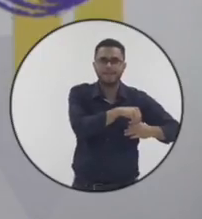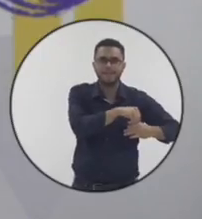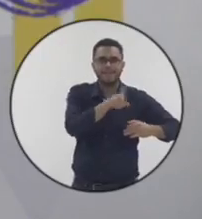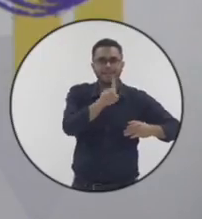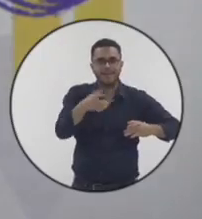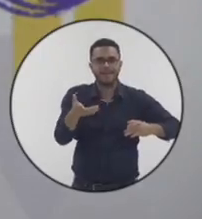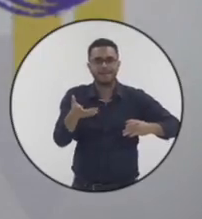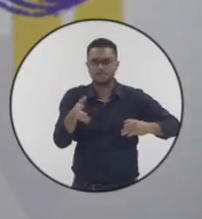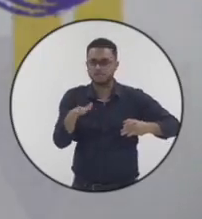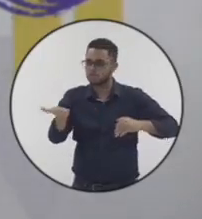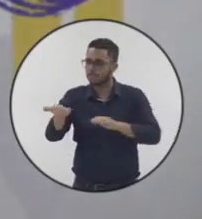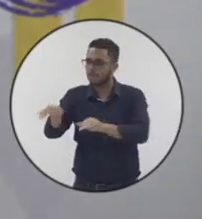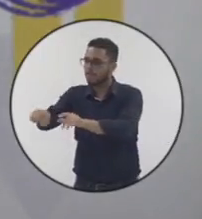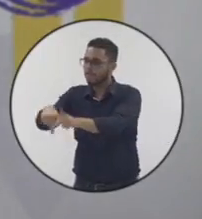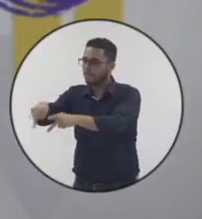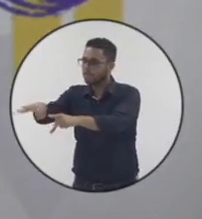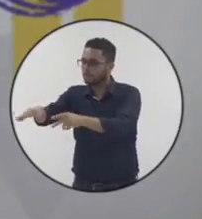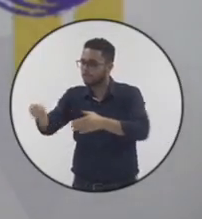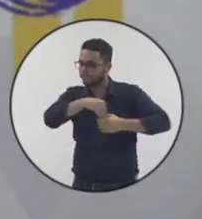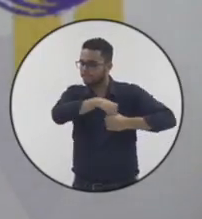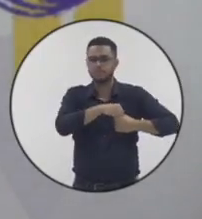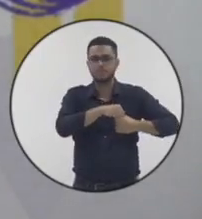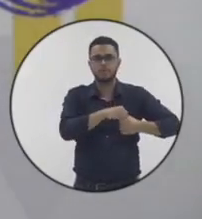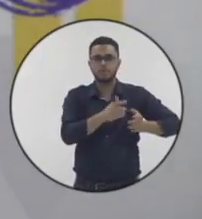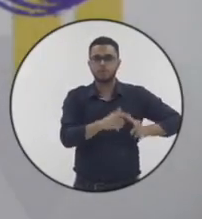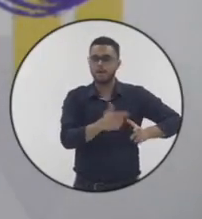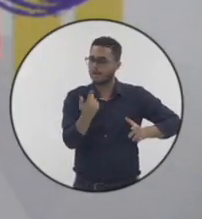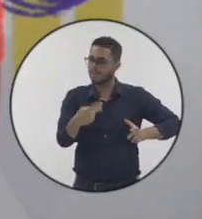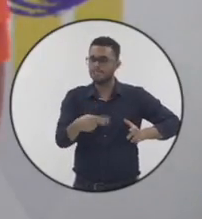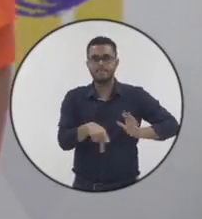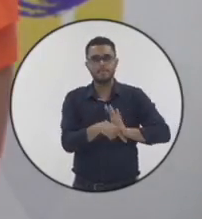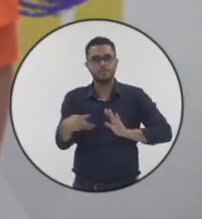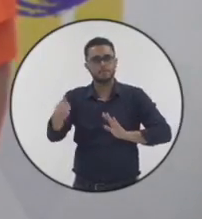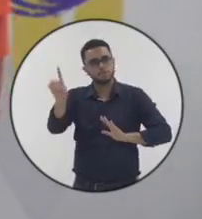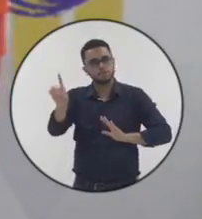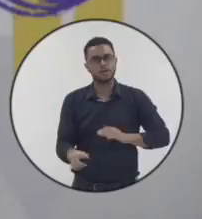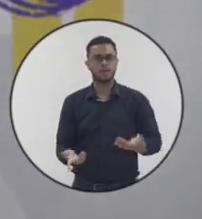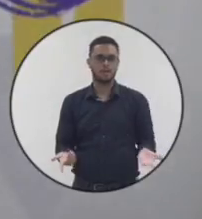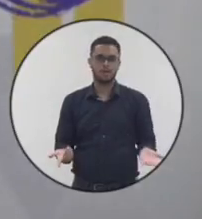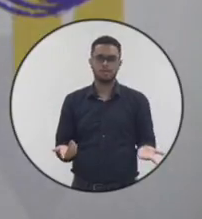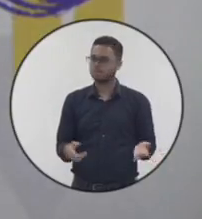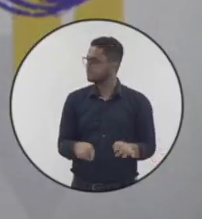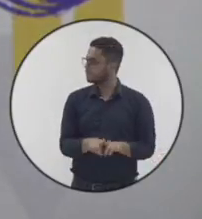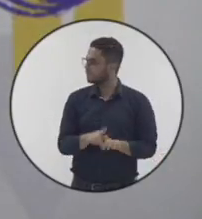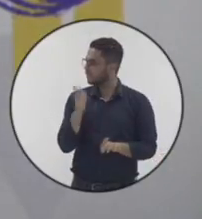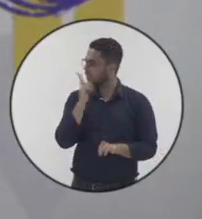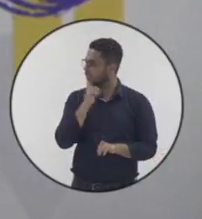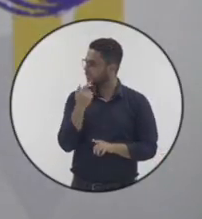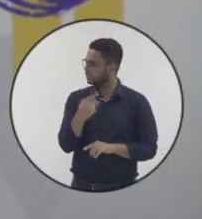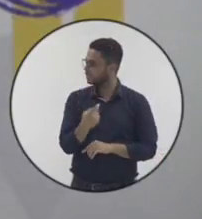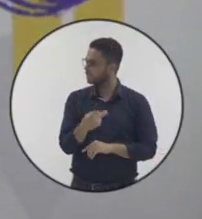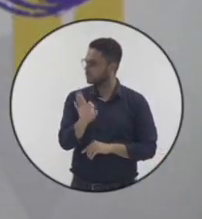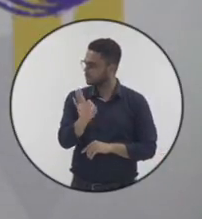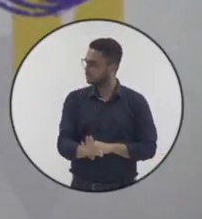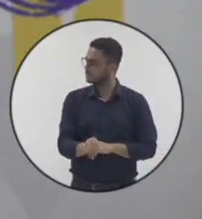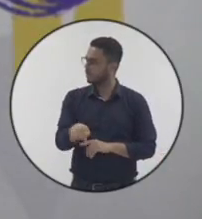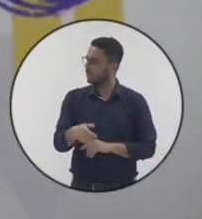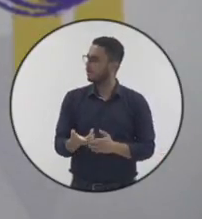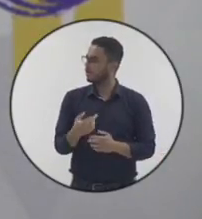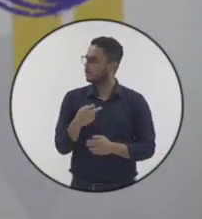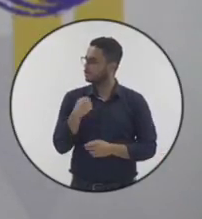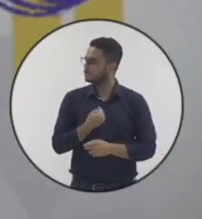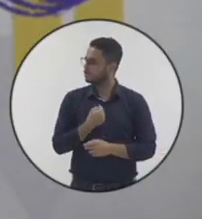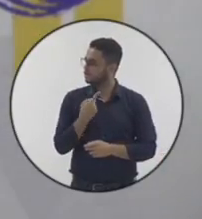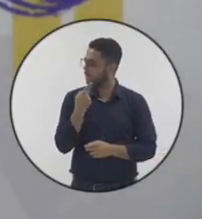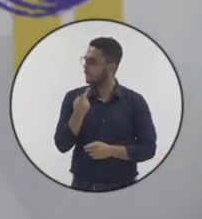incluir essa população, como já foi colocado aqui, no seu lugar de direito, né, de se determinar, de se autodeterminar, de nós